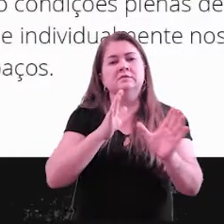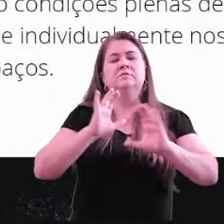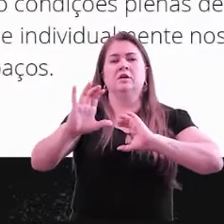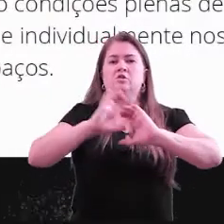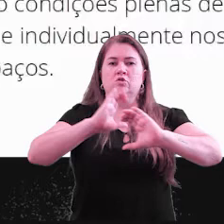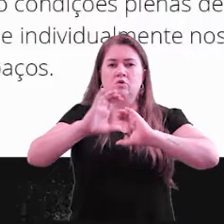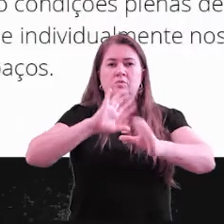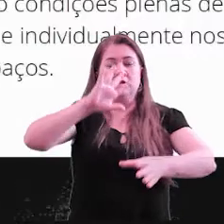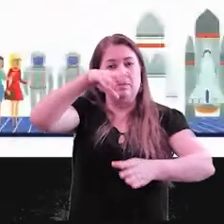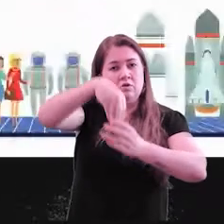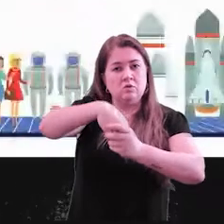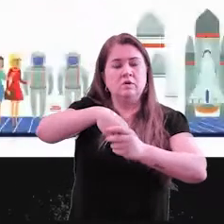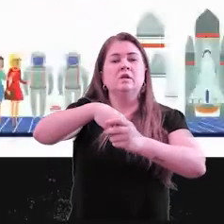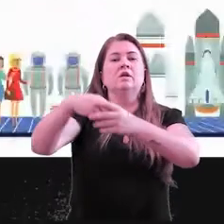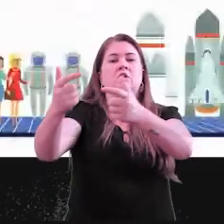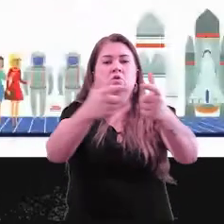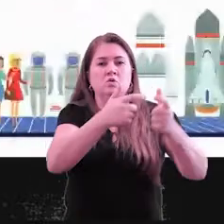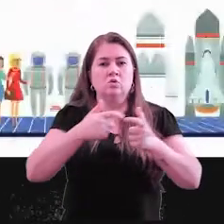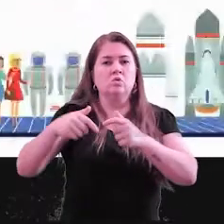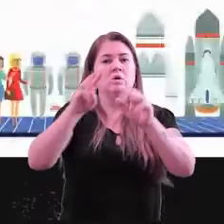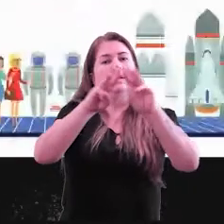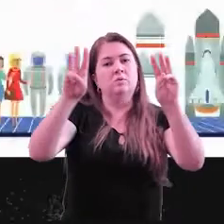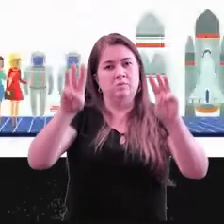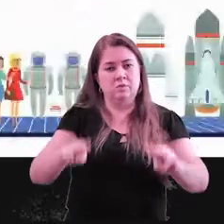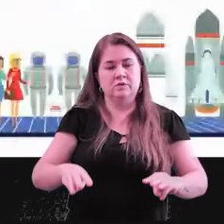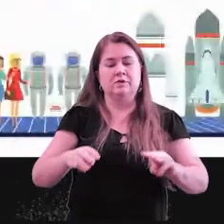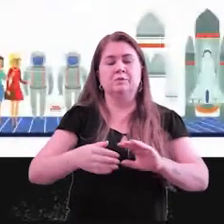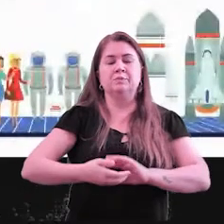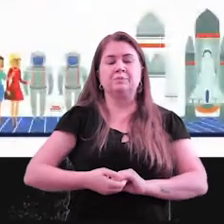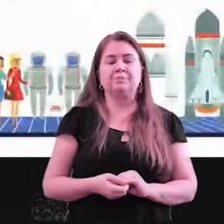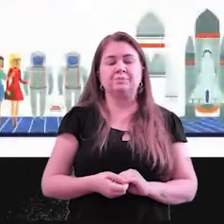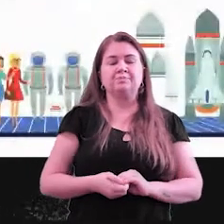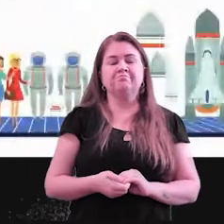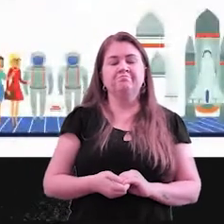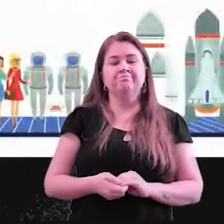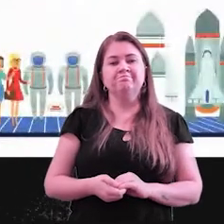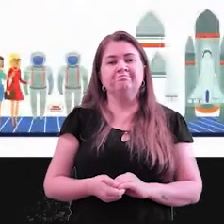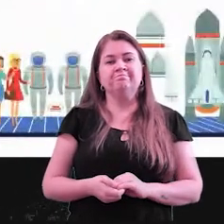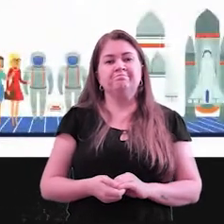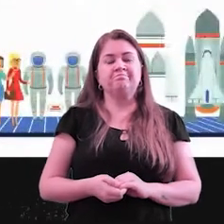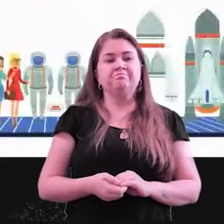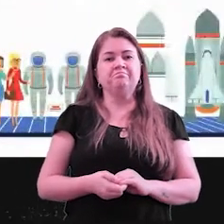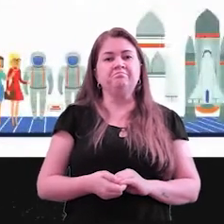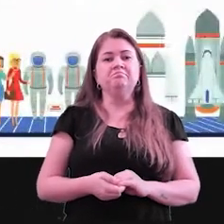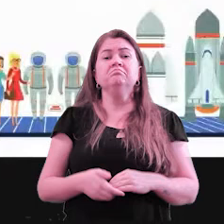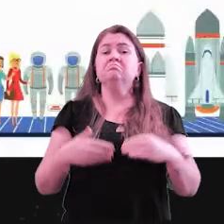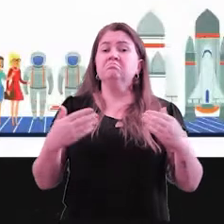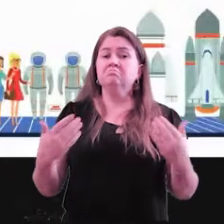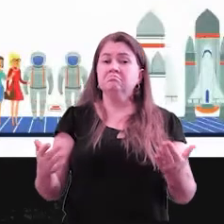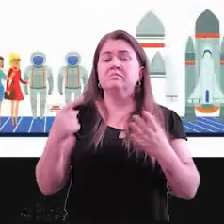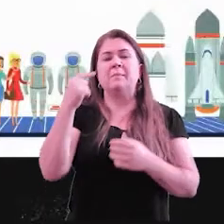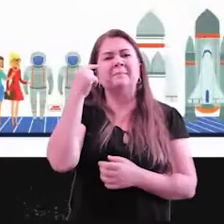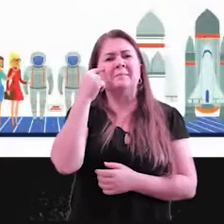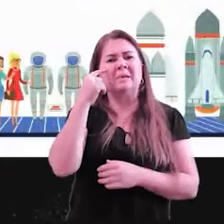museus. Pensando em todos esses aspectos que foram colocados em relação